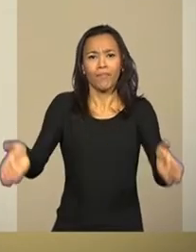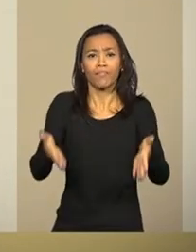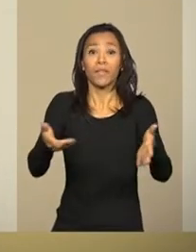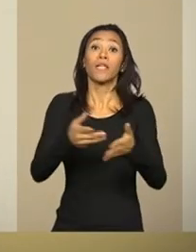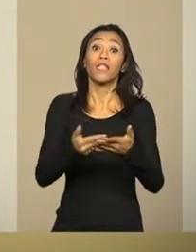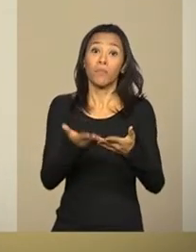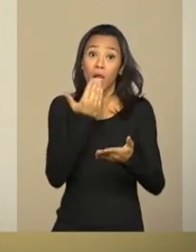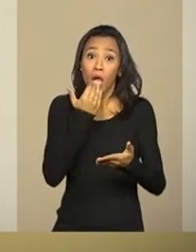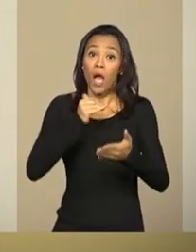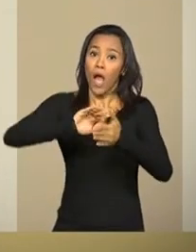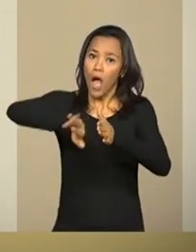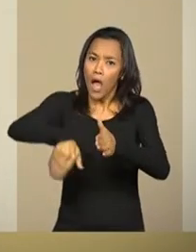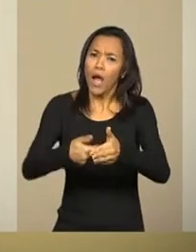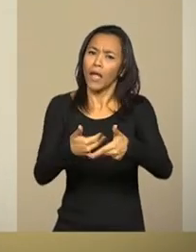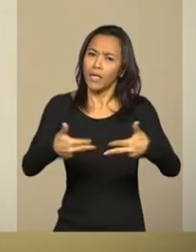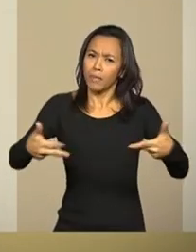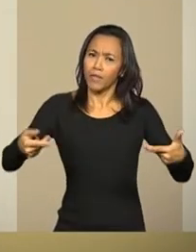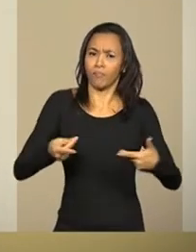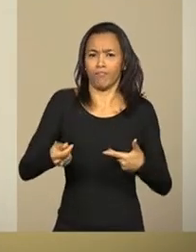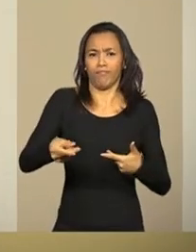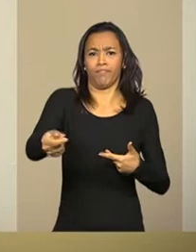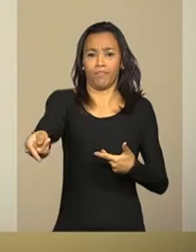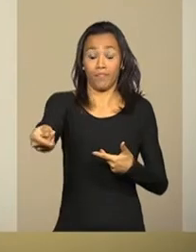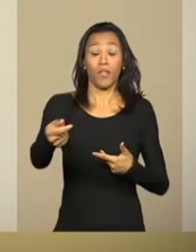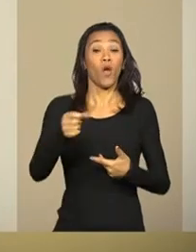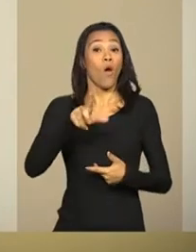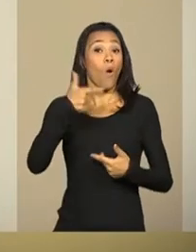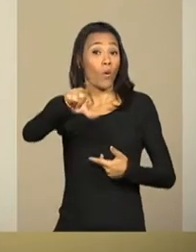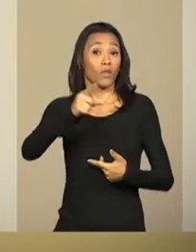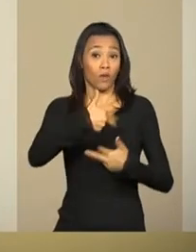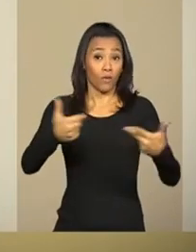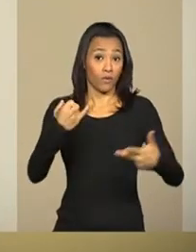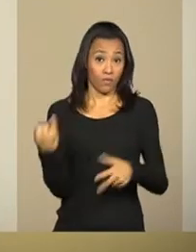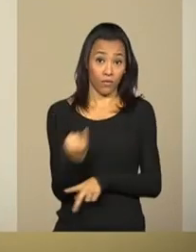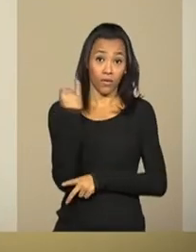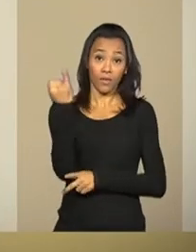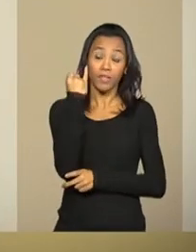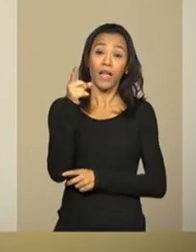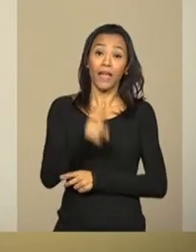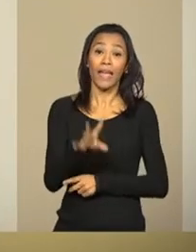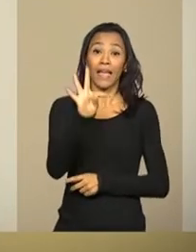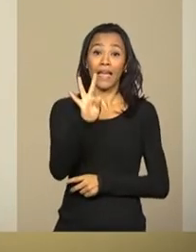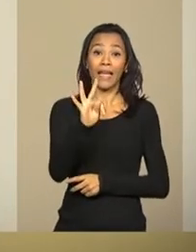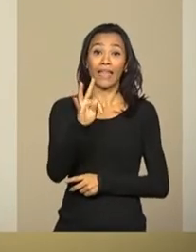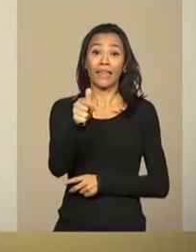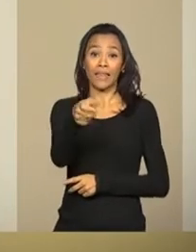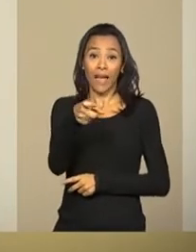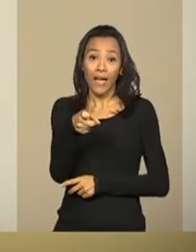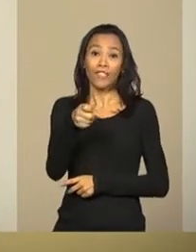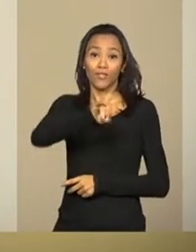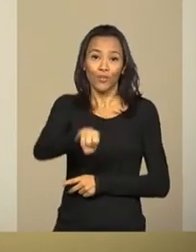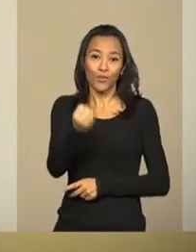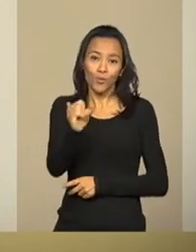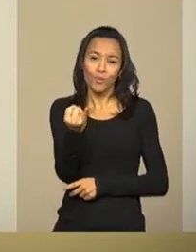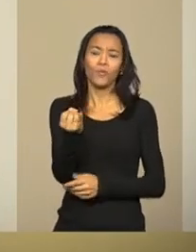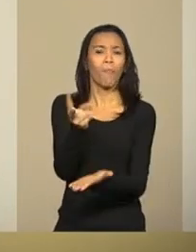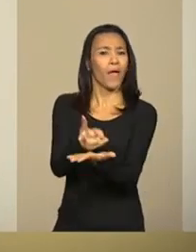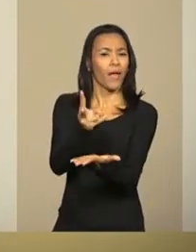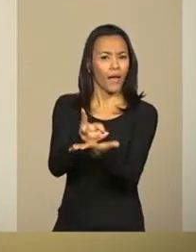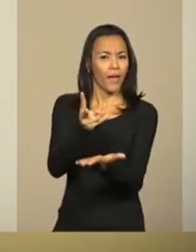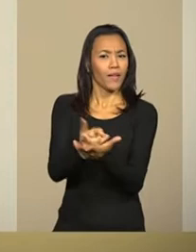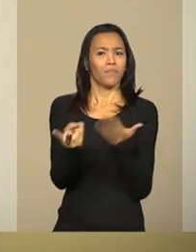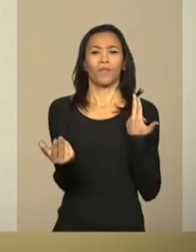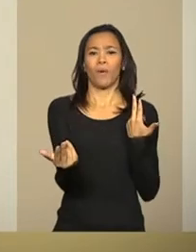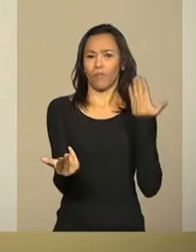produzindo alimentos de forma sustentável. Uma coisa importante é que as taxas de juros, Luciano, continuam as mesmas da